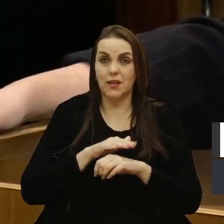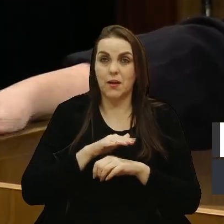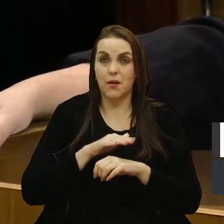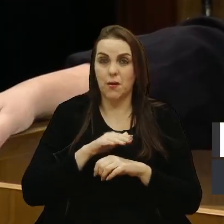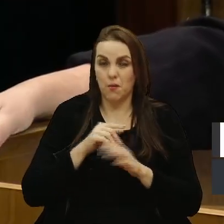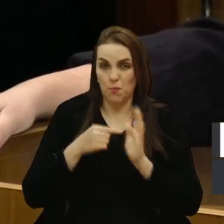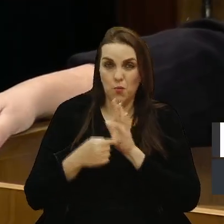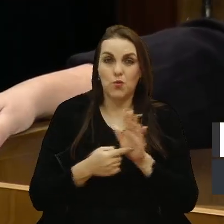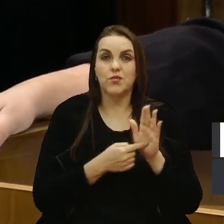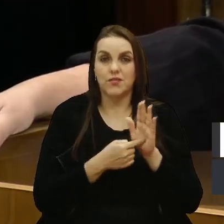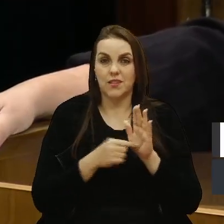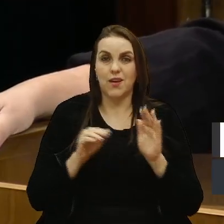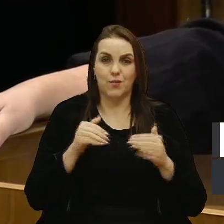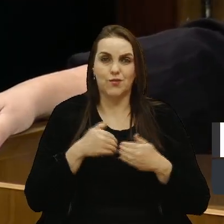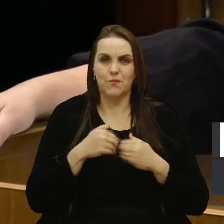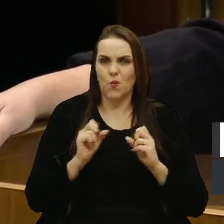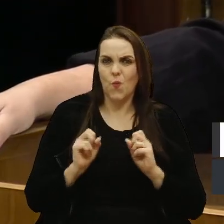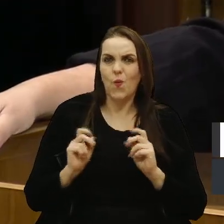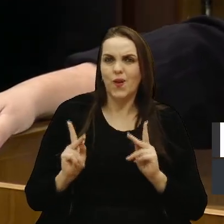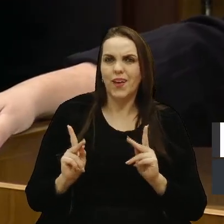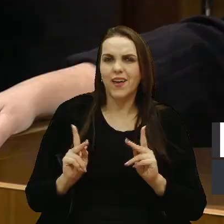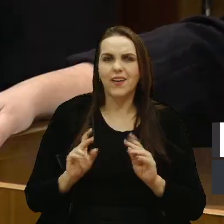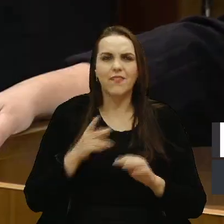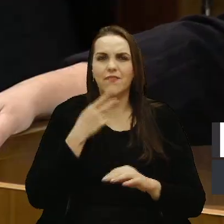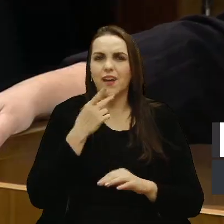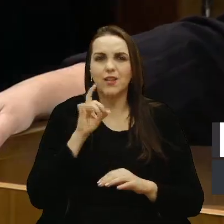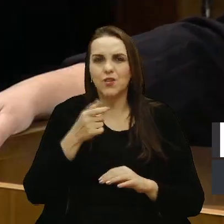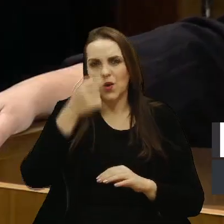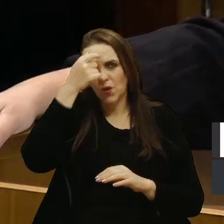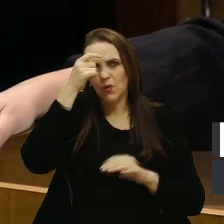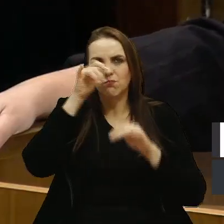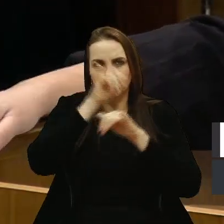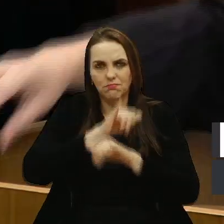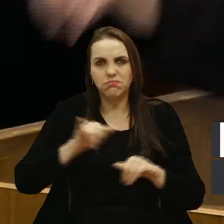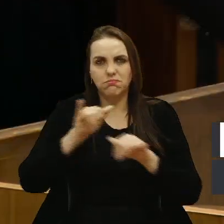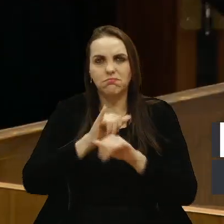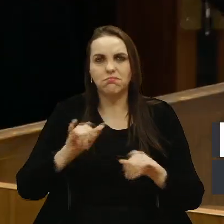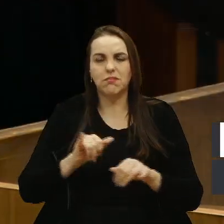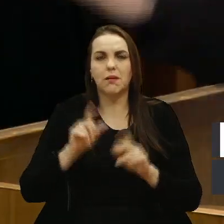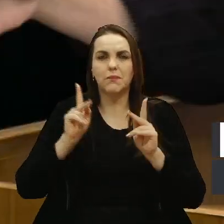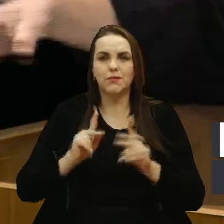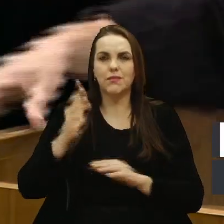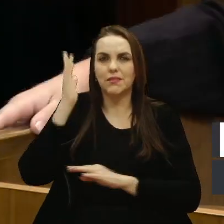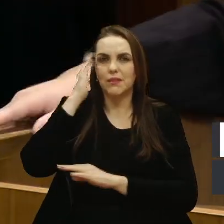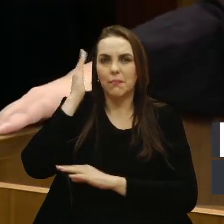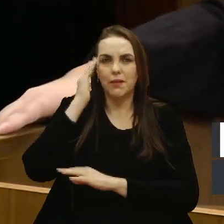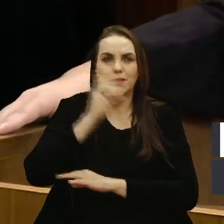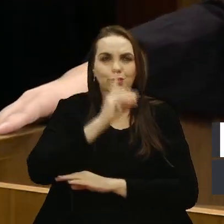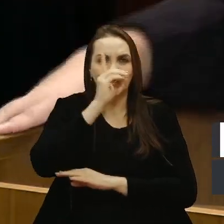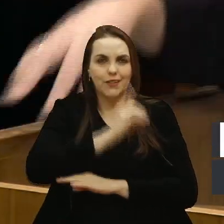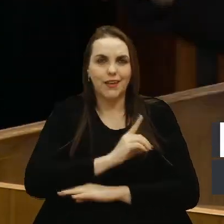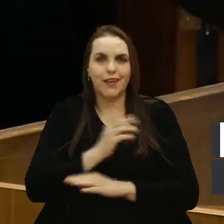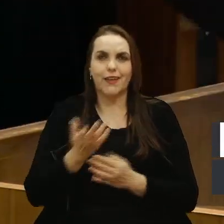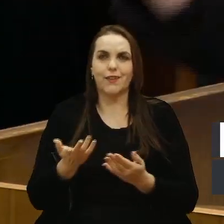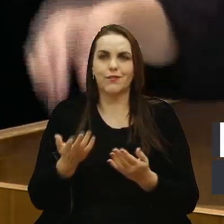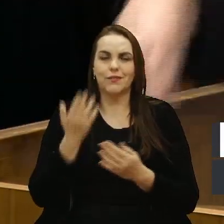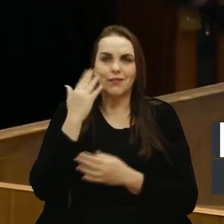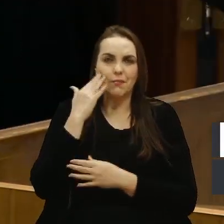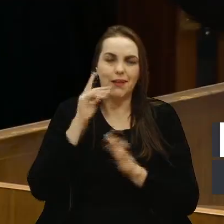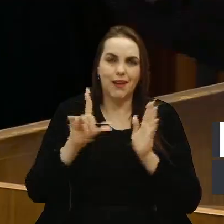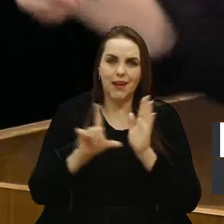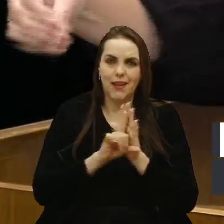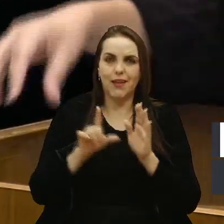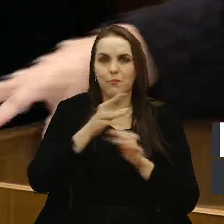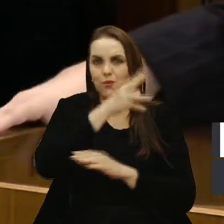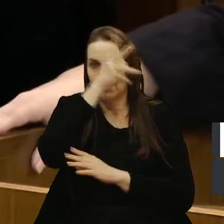autismo, ok, fala sobre a conscientização mesmo, sobre as pessoas saberem dos seus direitos, fala sobre os direitos dos autistas, tem lei municipal, tem lei